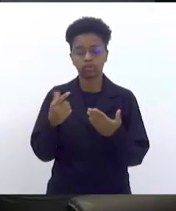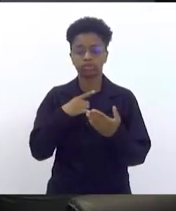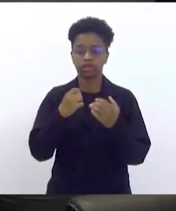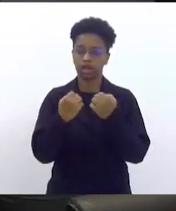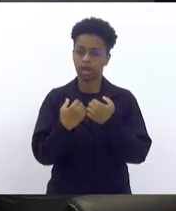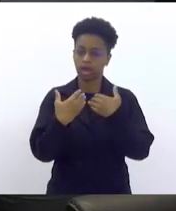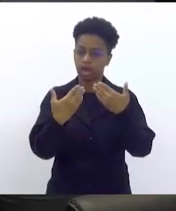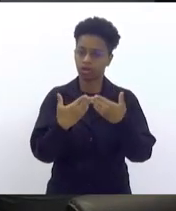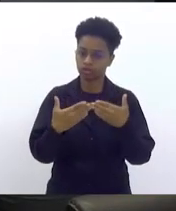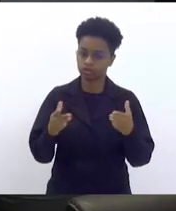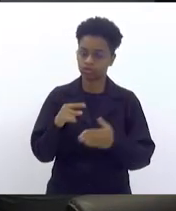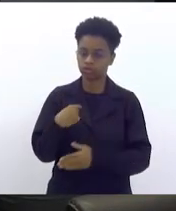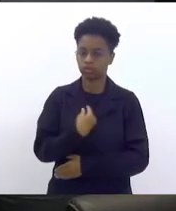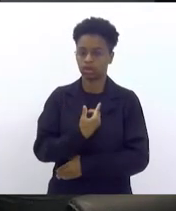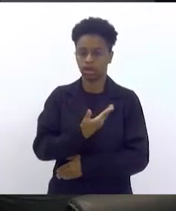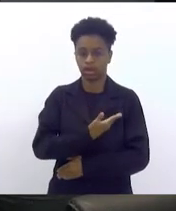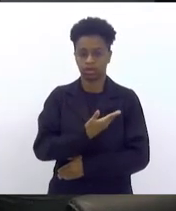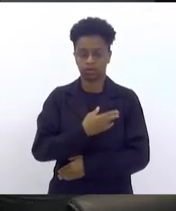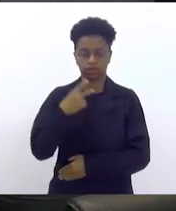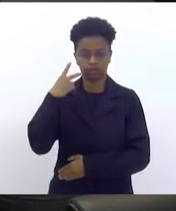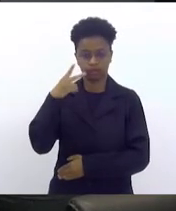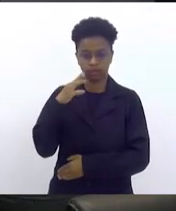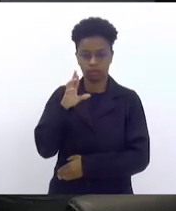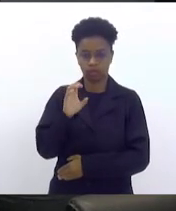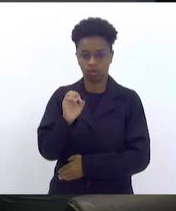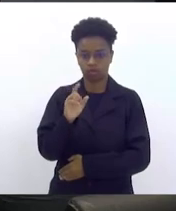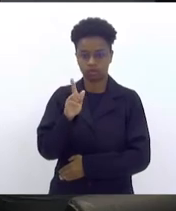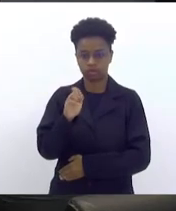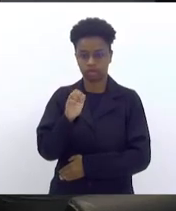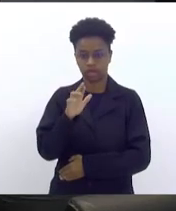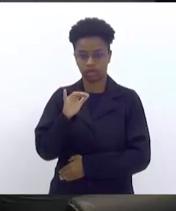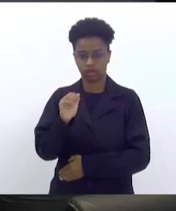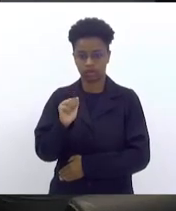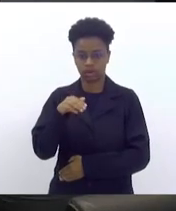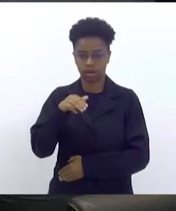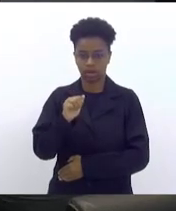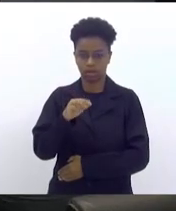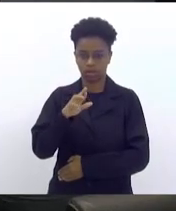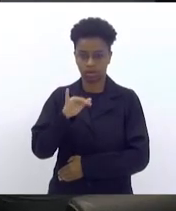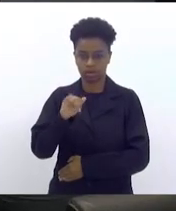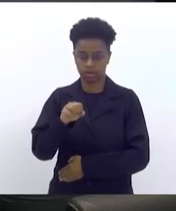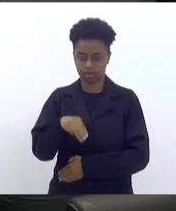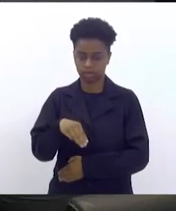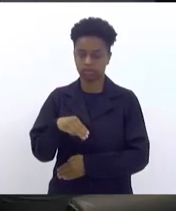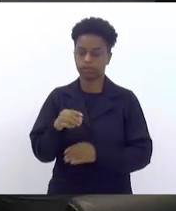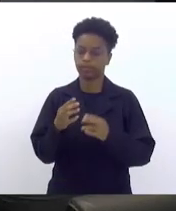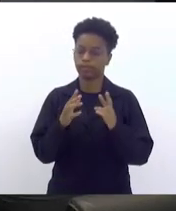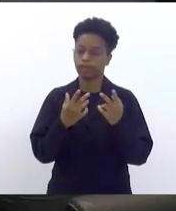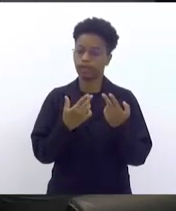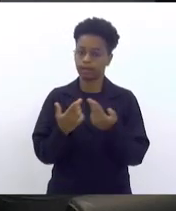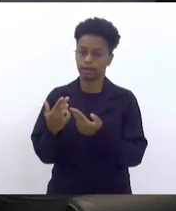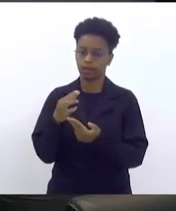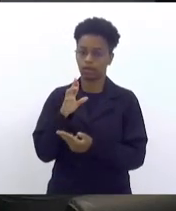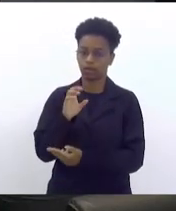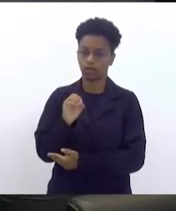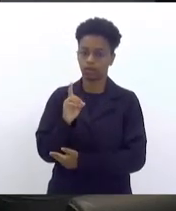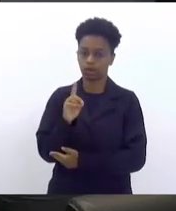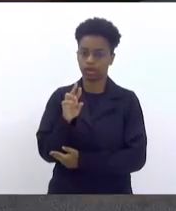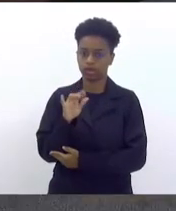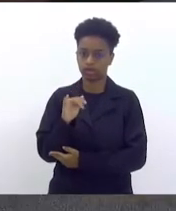nosso amigo Vereador Rogério Amorim irmão do Rodrigo Amorim aqui é o nosso vereador da capital